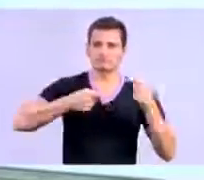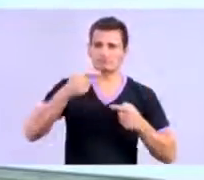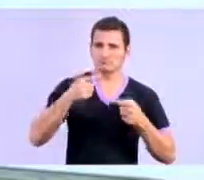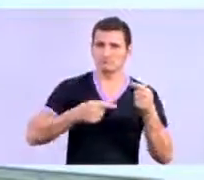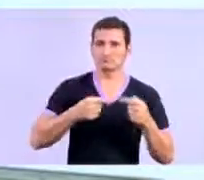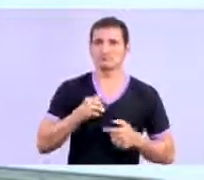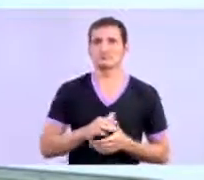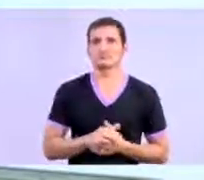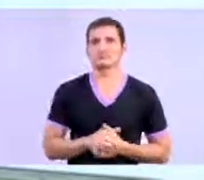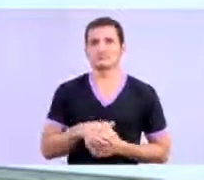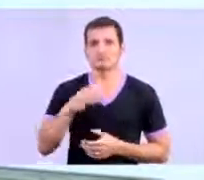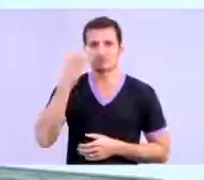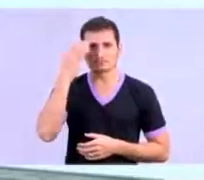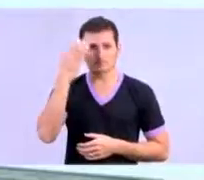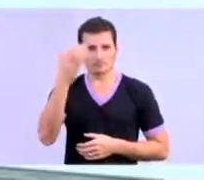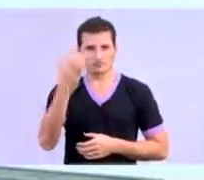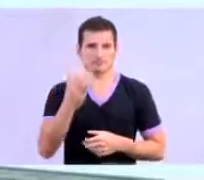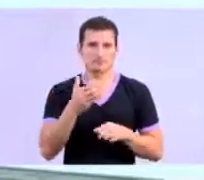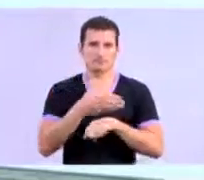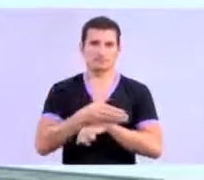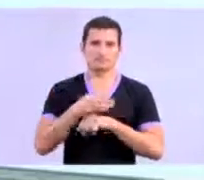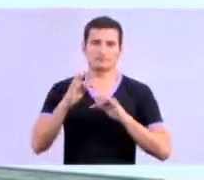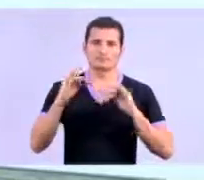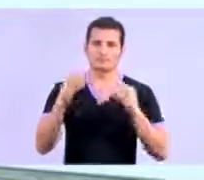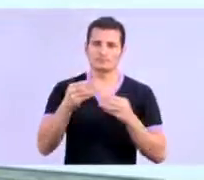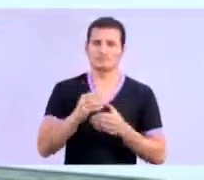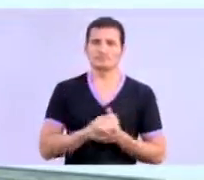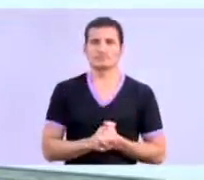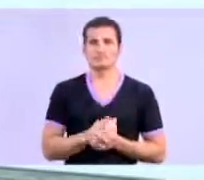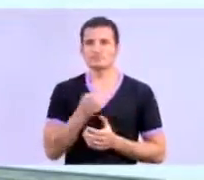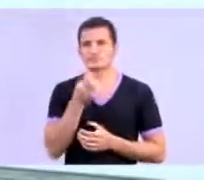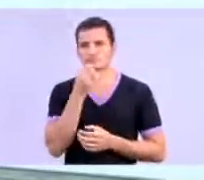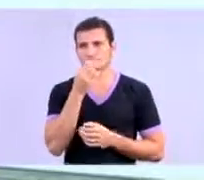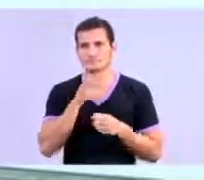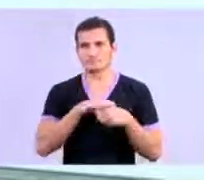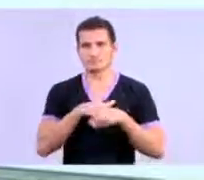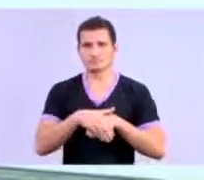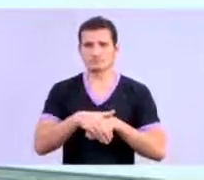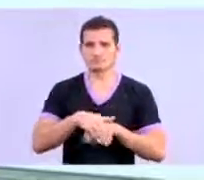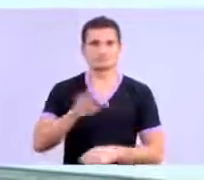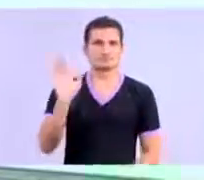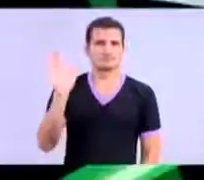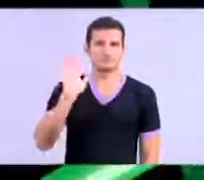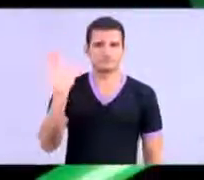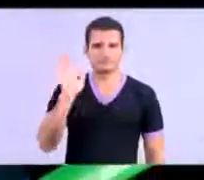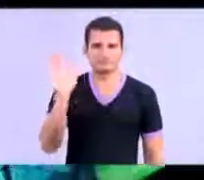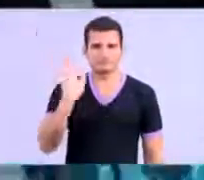Bom, obrigado pela participação de todos, tenham todos uma boa noite. Tchau!